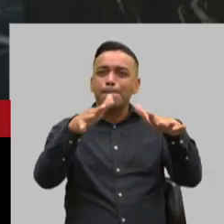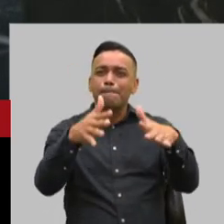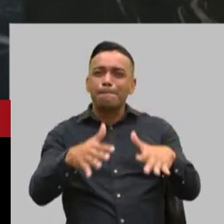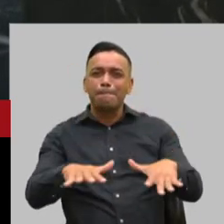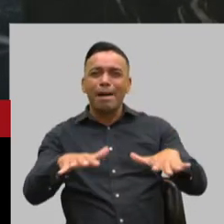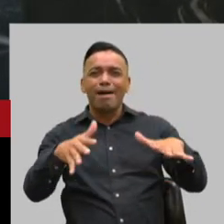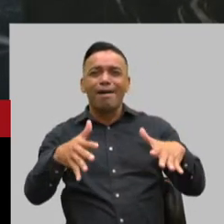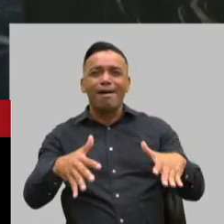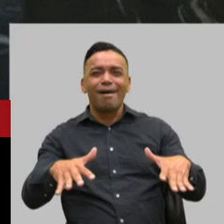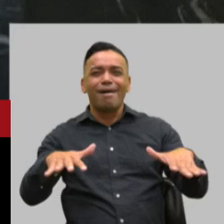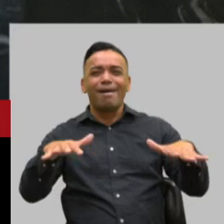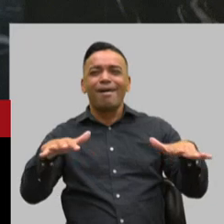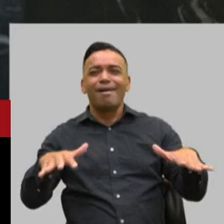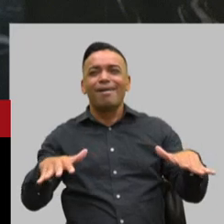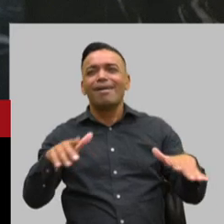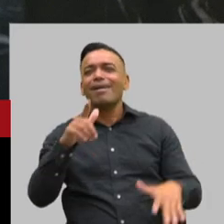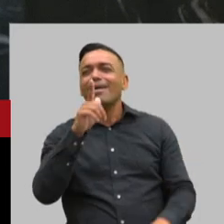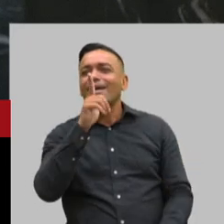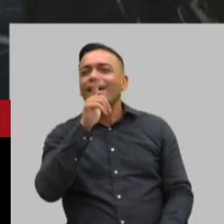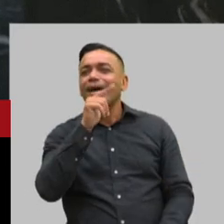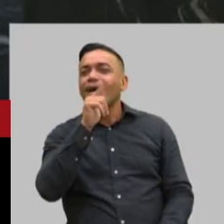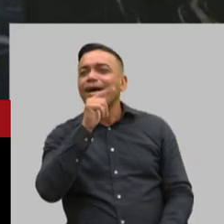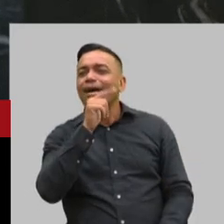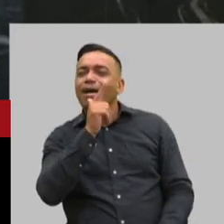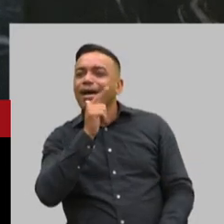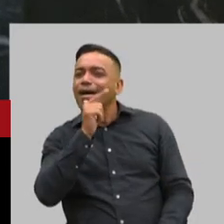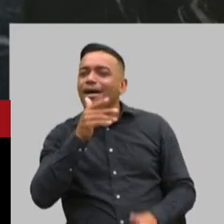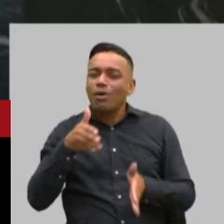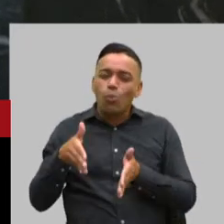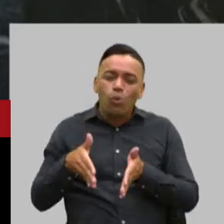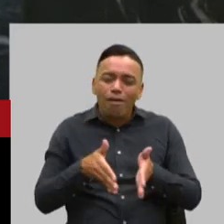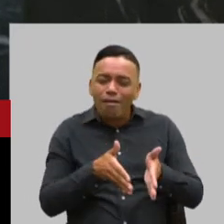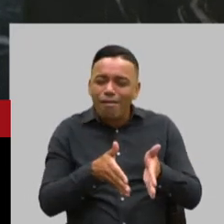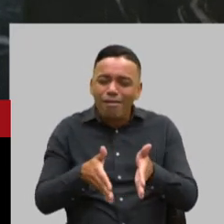de água doce e